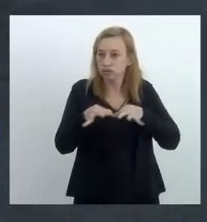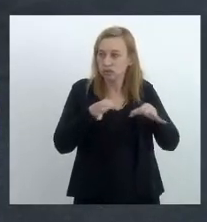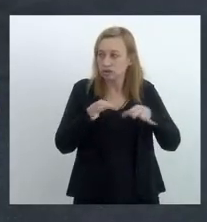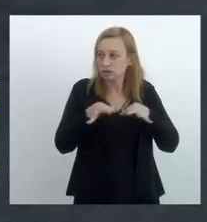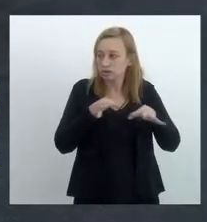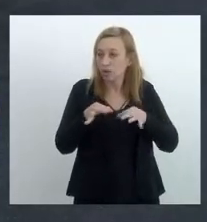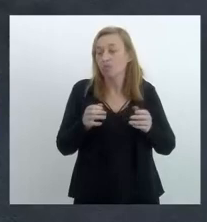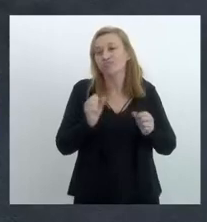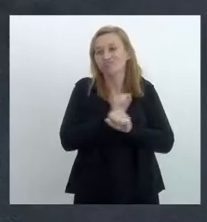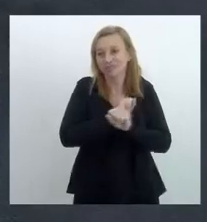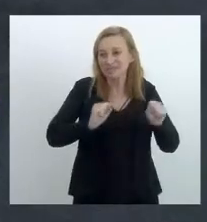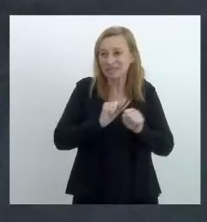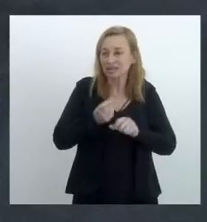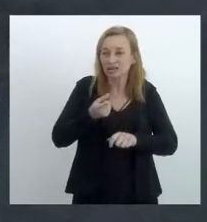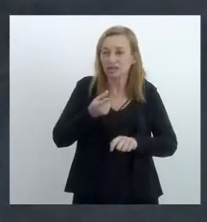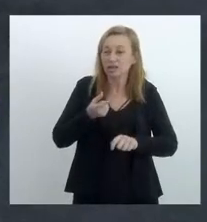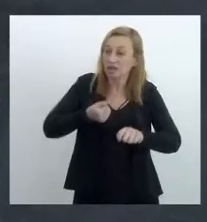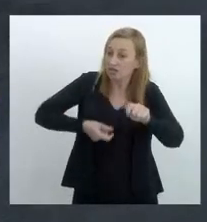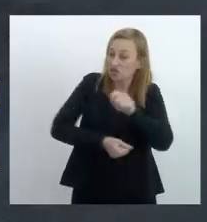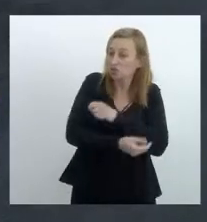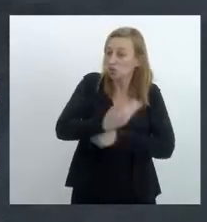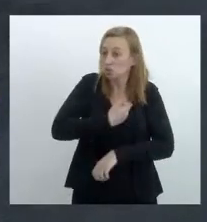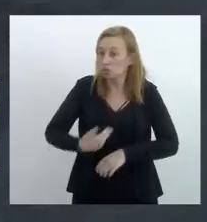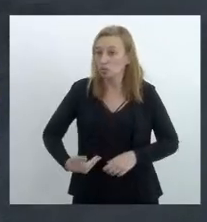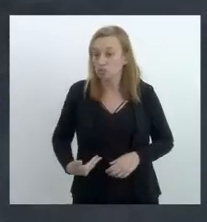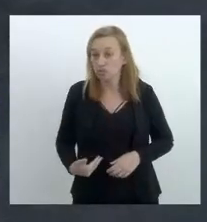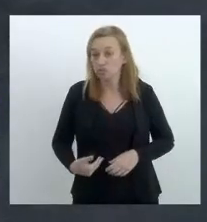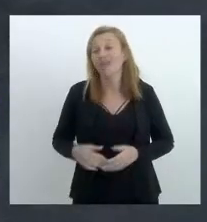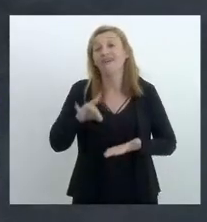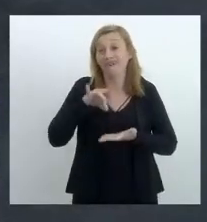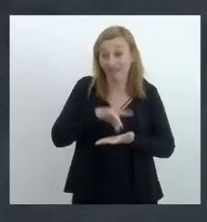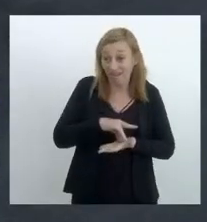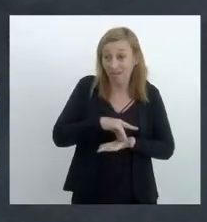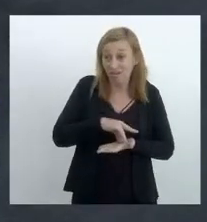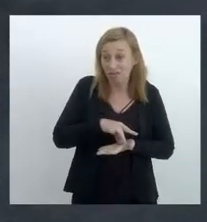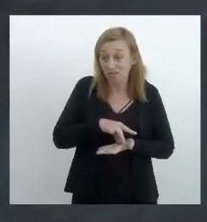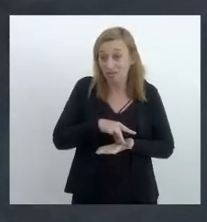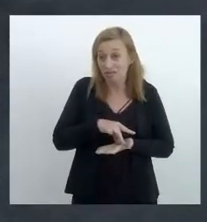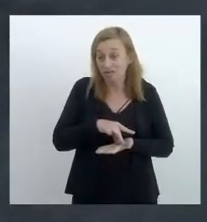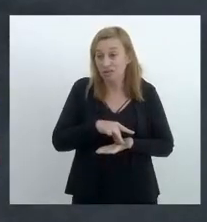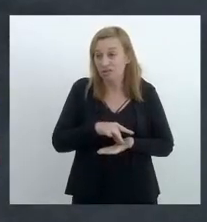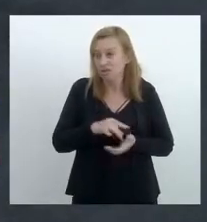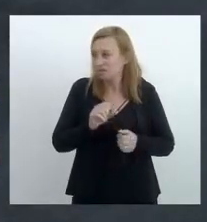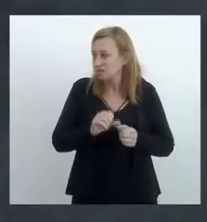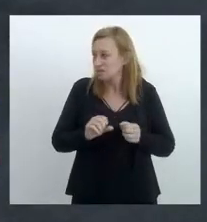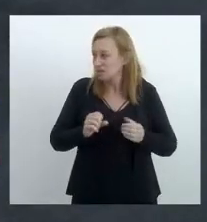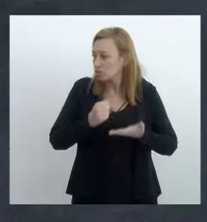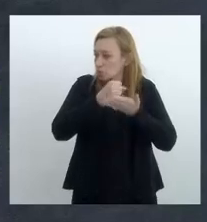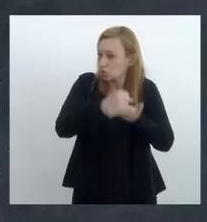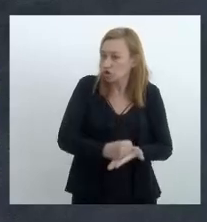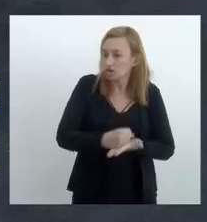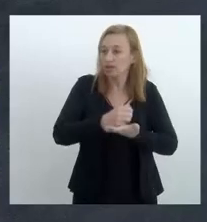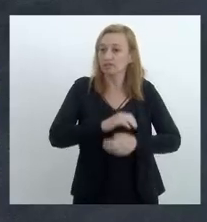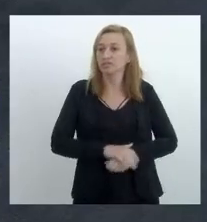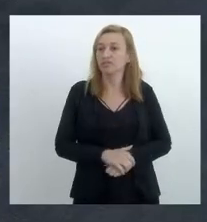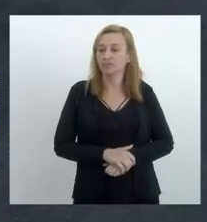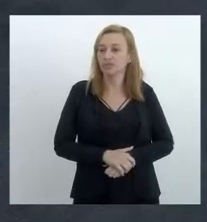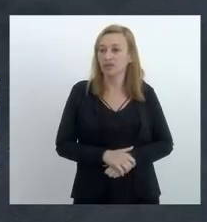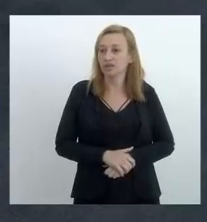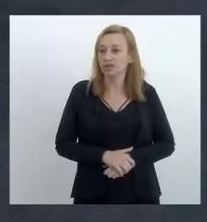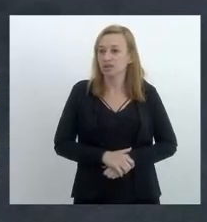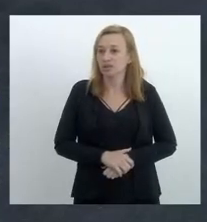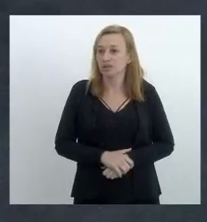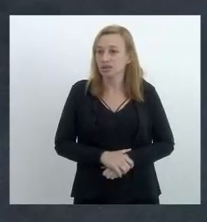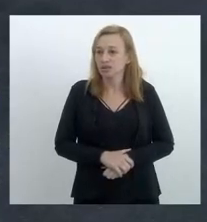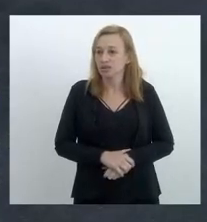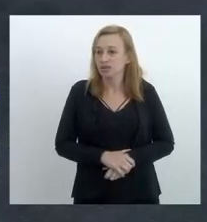é impossível sem investimento público real e feito de forma sustentável. Temos